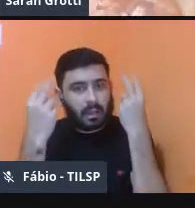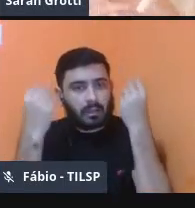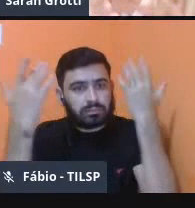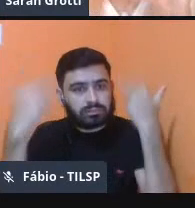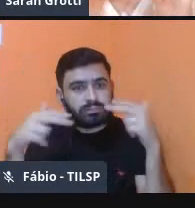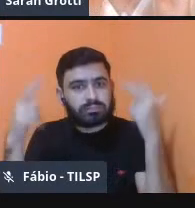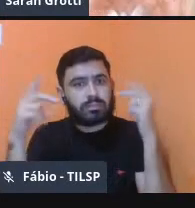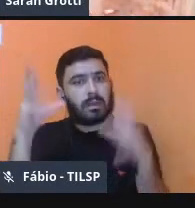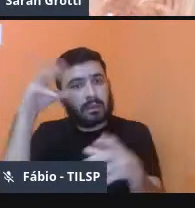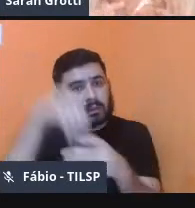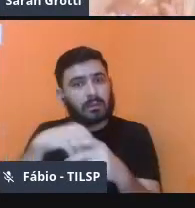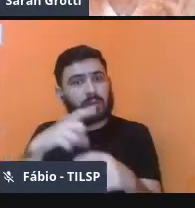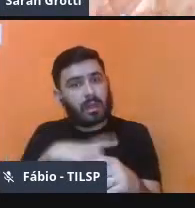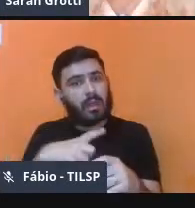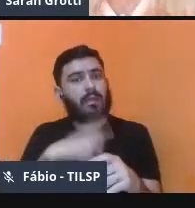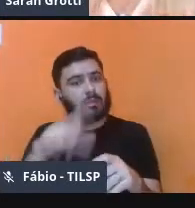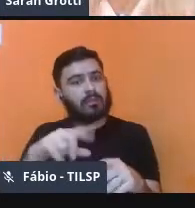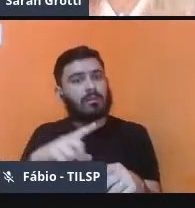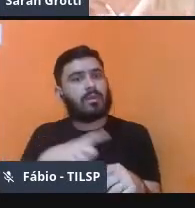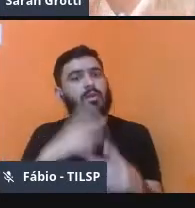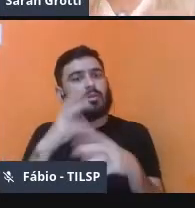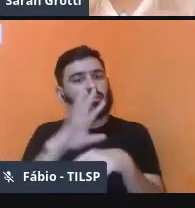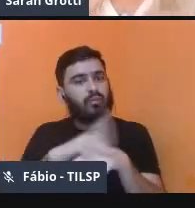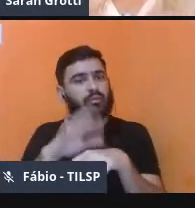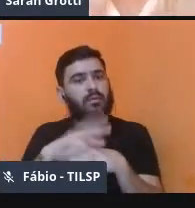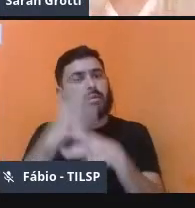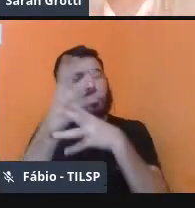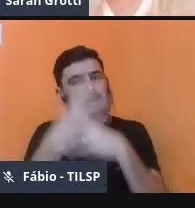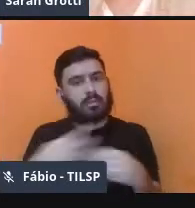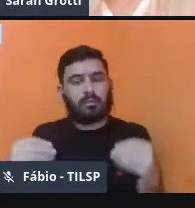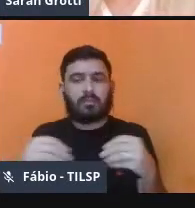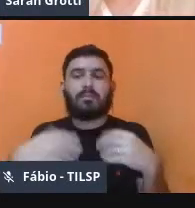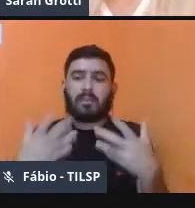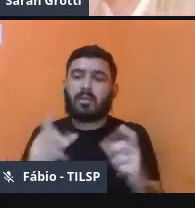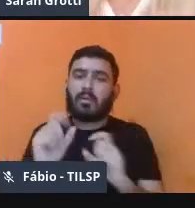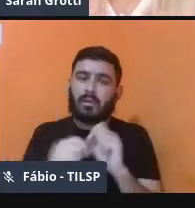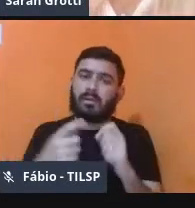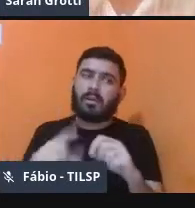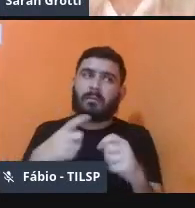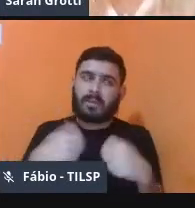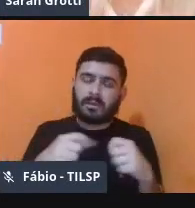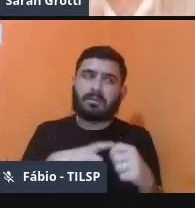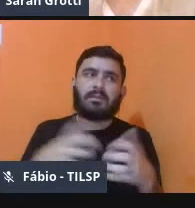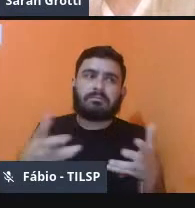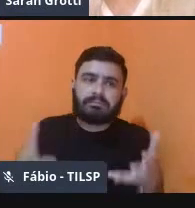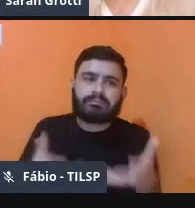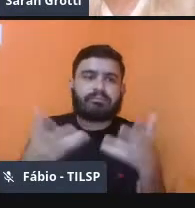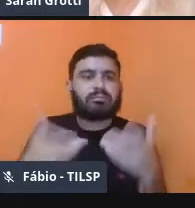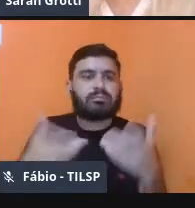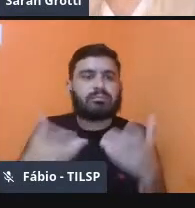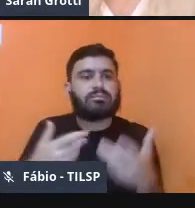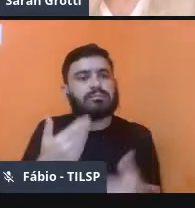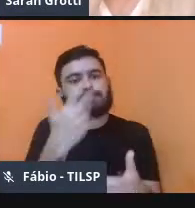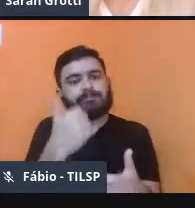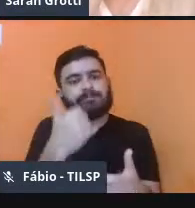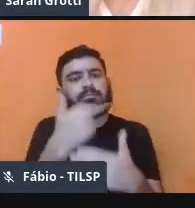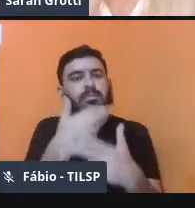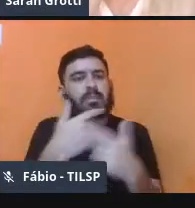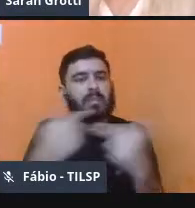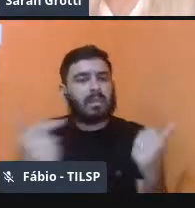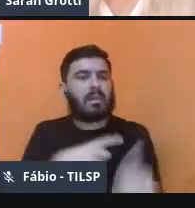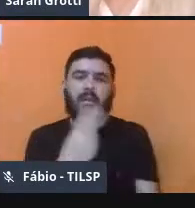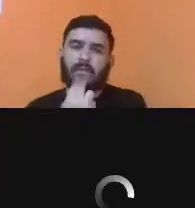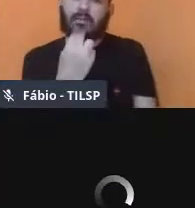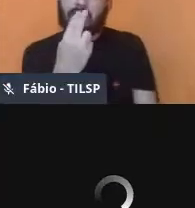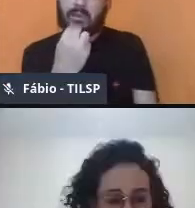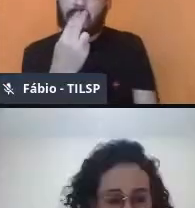que vão curar tuas doenças. Ou seja, a gente só precisa alimentar essas forças, nutrir de nutrientes do bem,